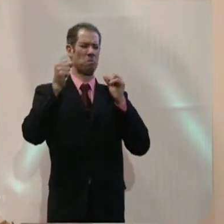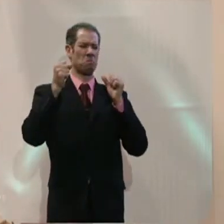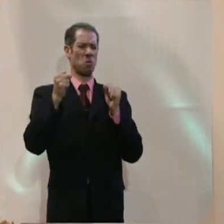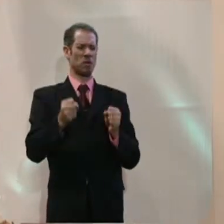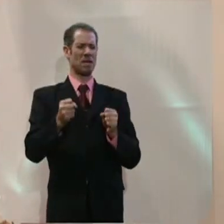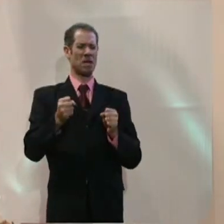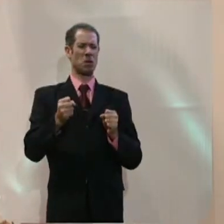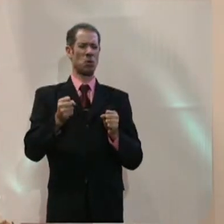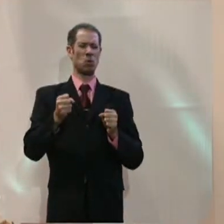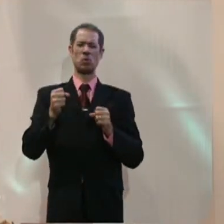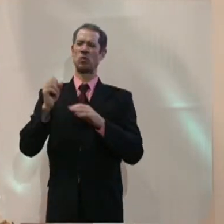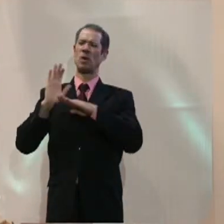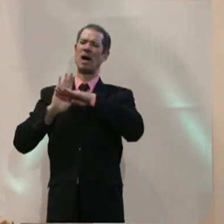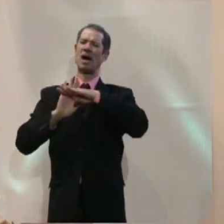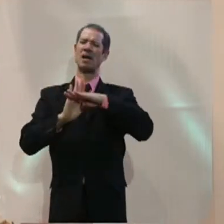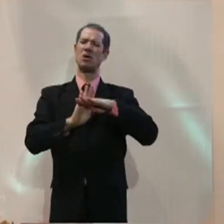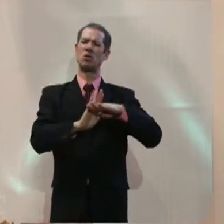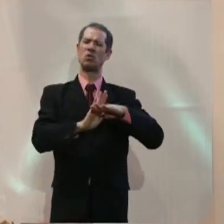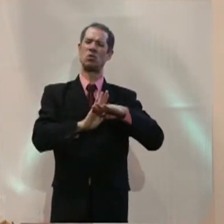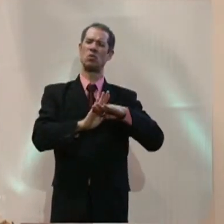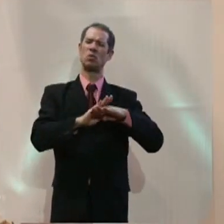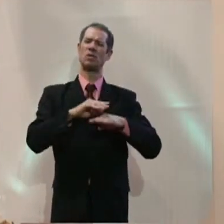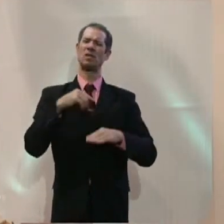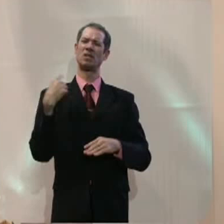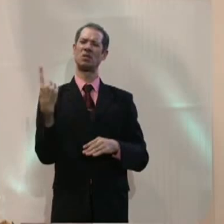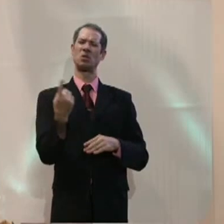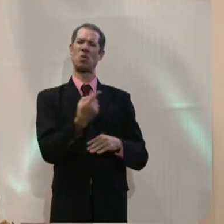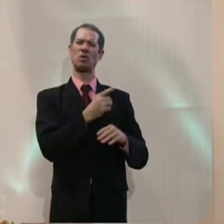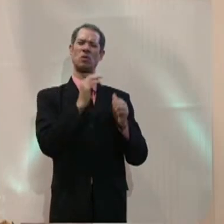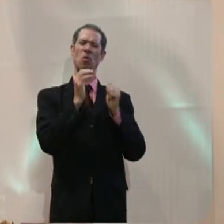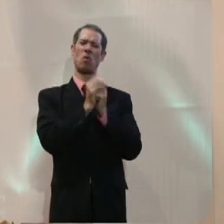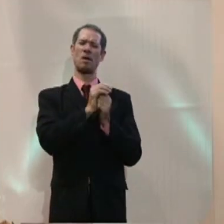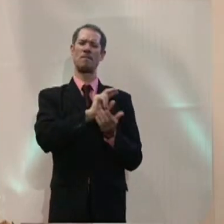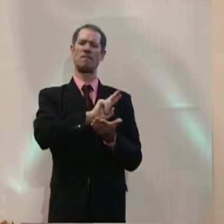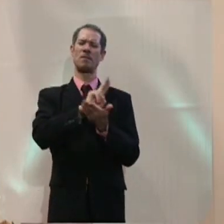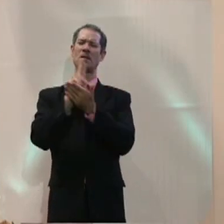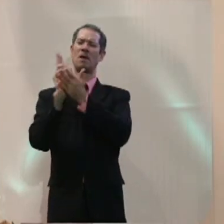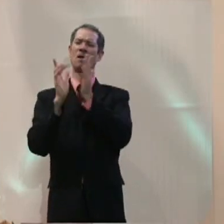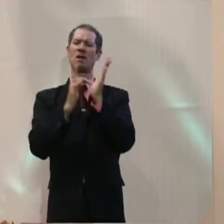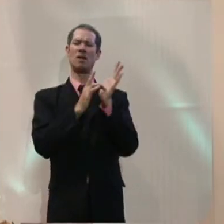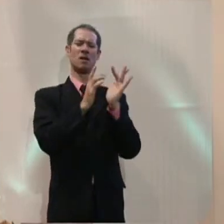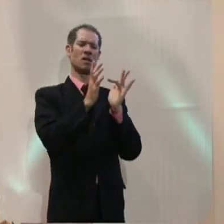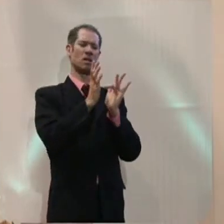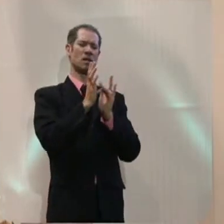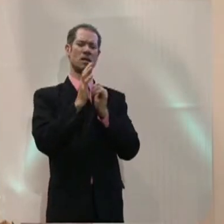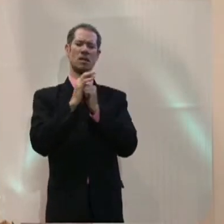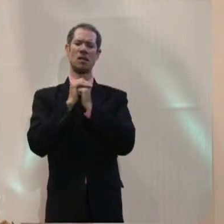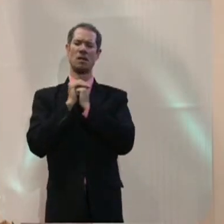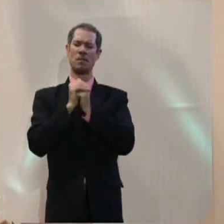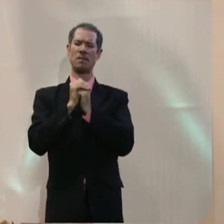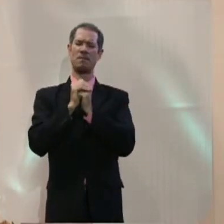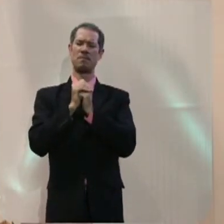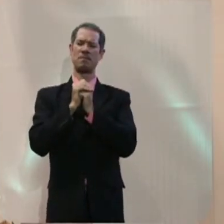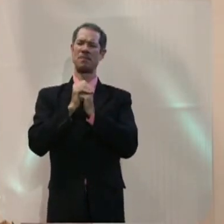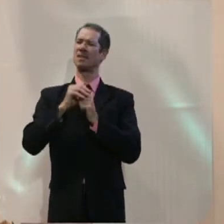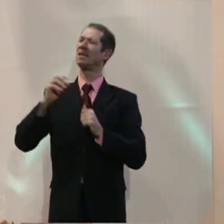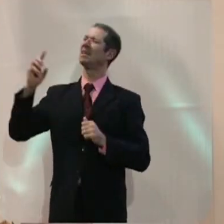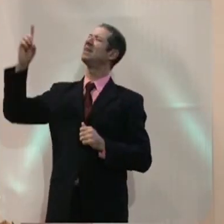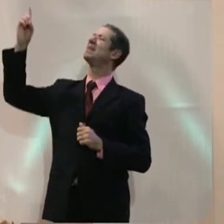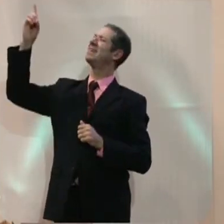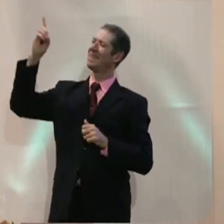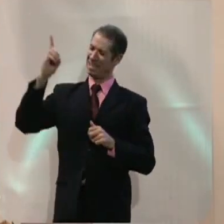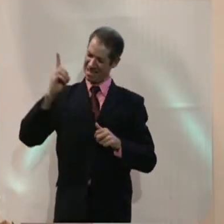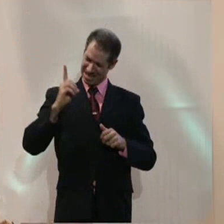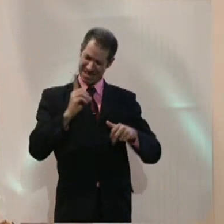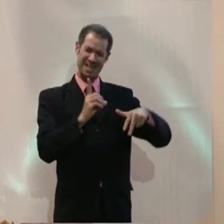tua mão de graça. É aquilo que eu oro em nome de Jesus, te pedindo, caminha dia a dia